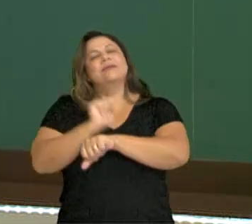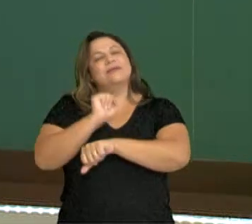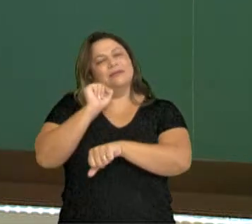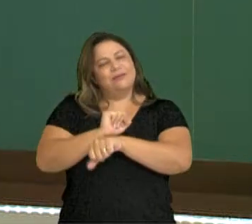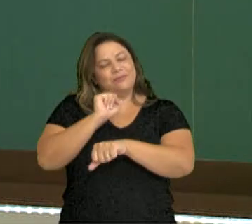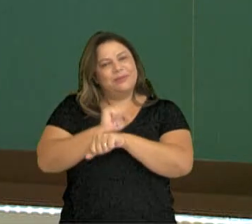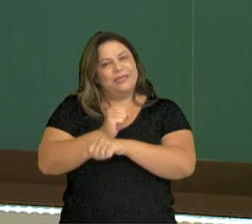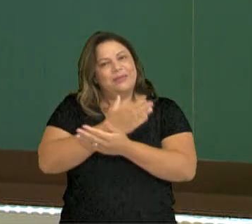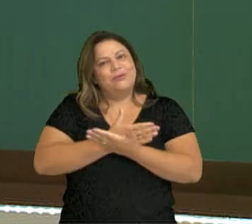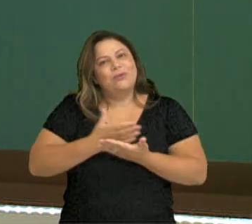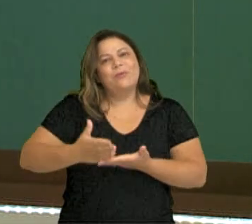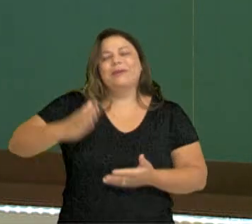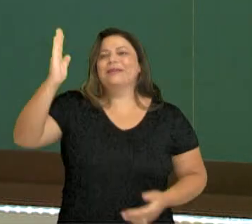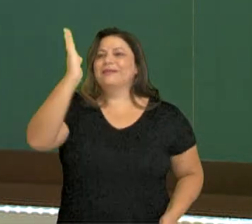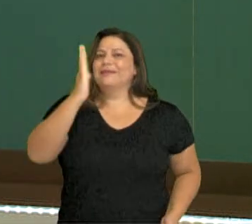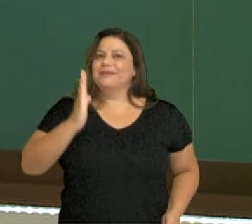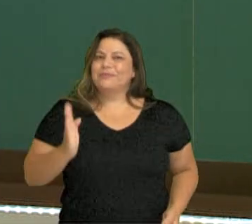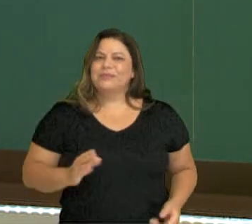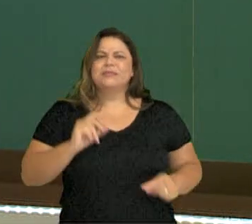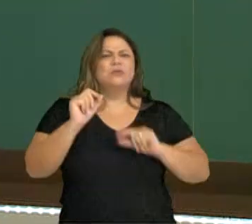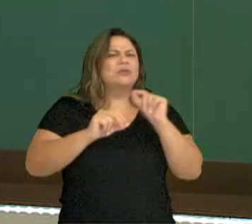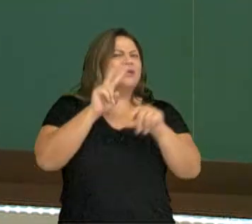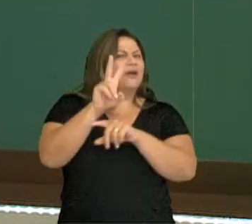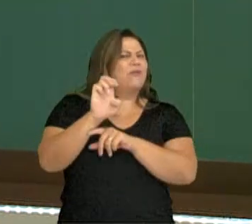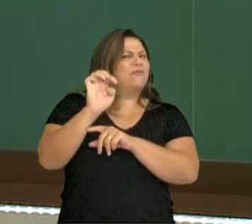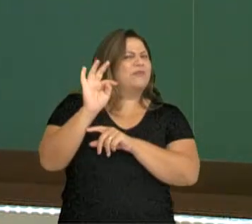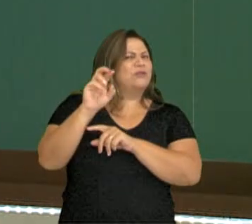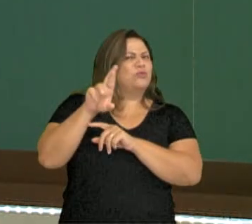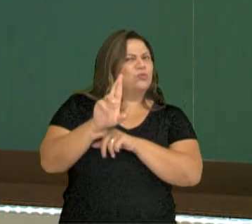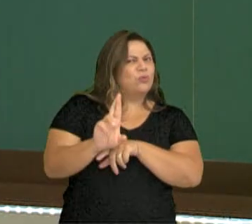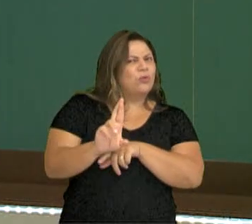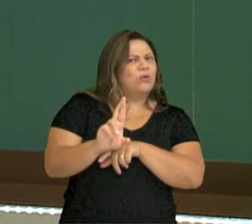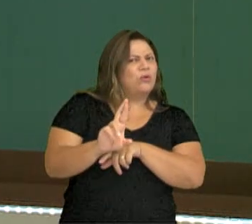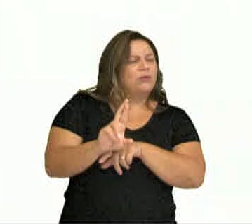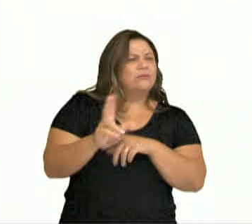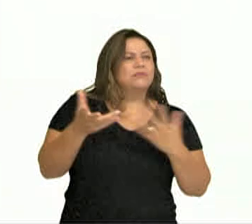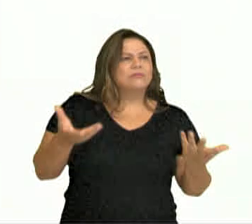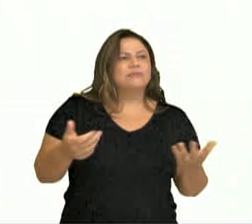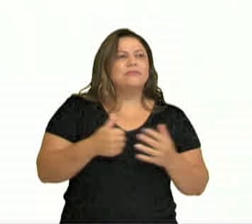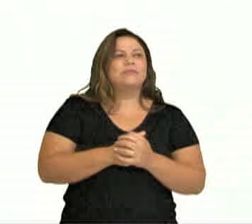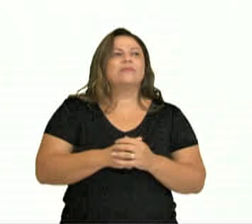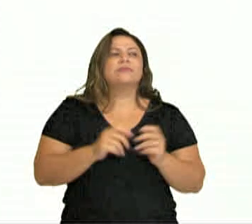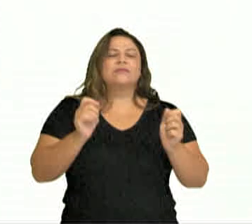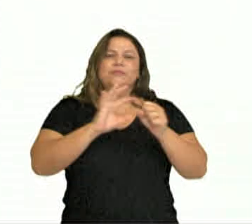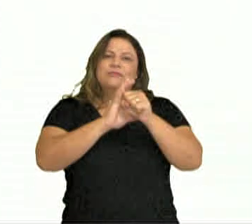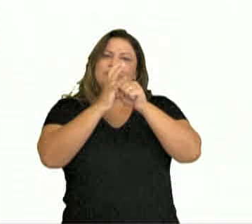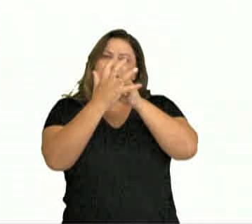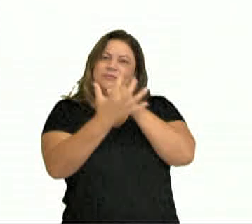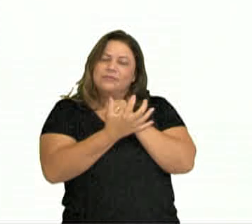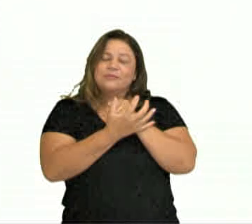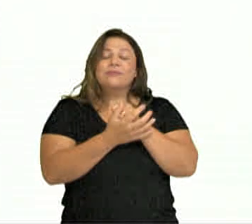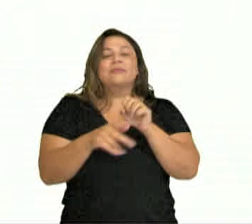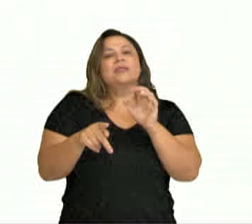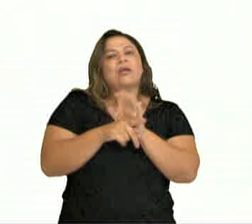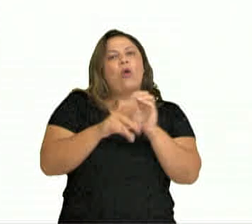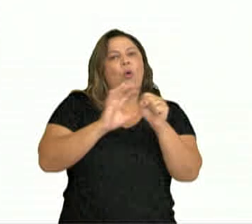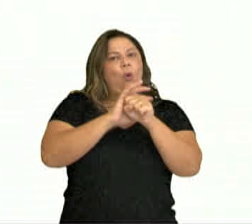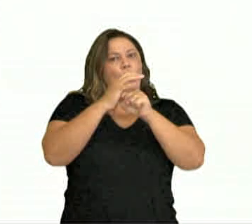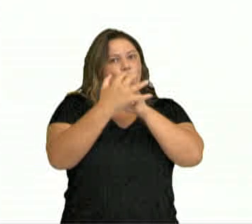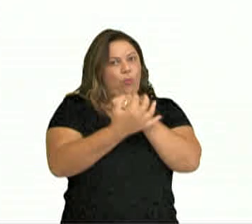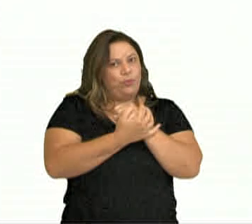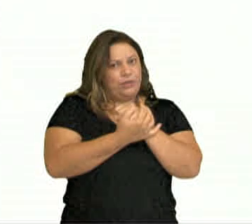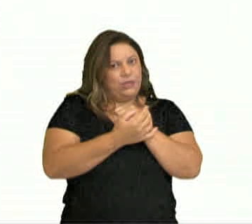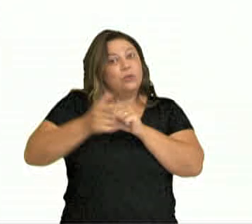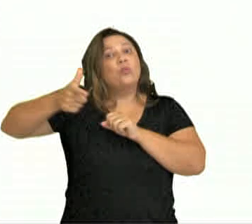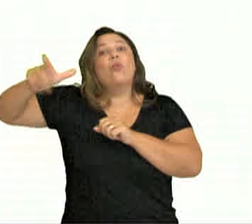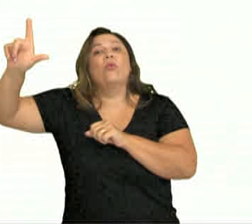começar a ser usada no Brasil. O que que é um vetor viral? Vamos ver aqui, ó. O vírus que vai ser usado como vetor, então é um vírus que não é o